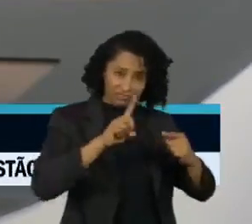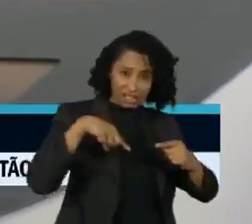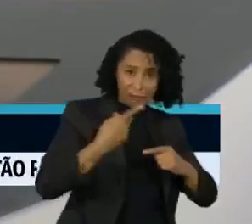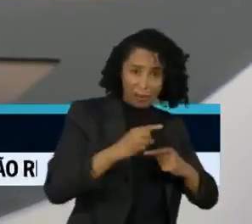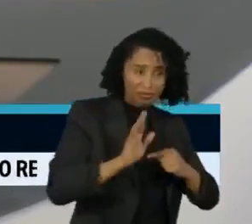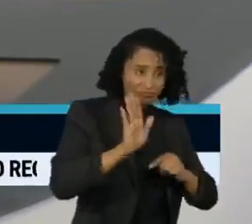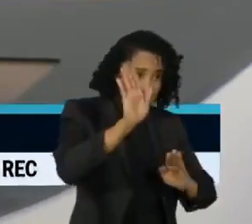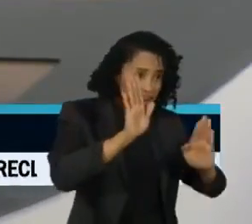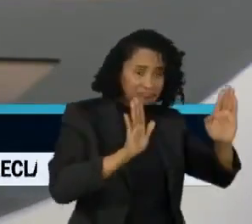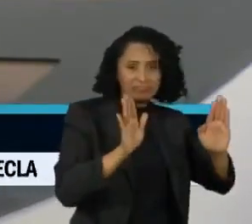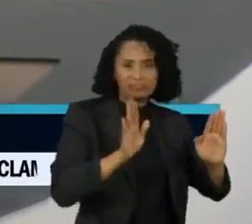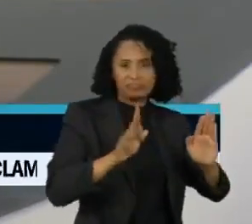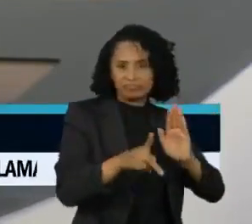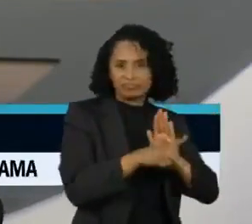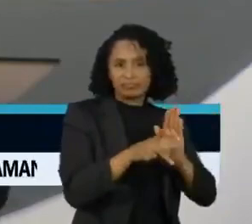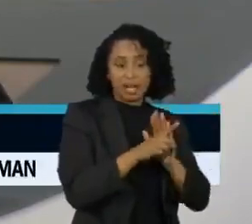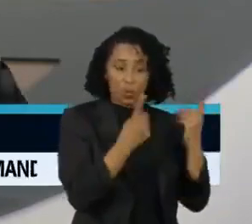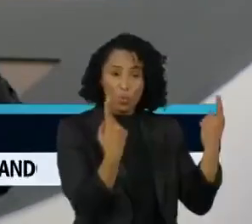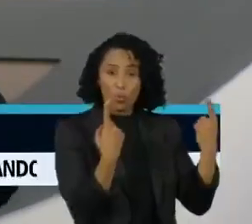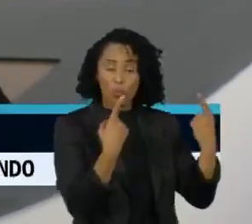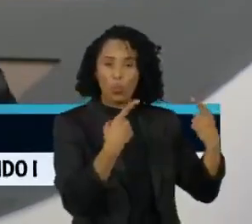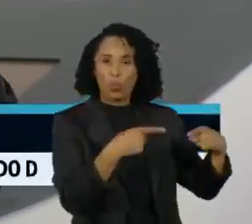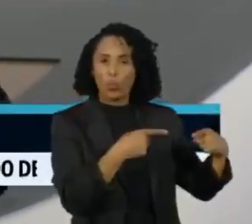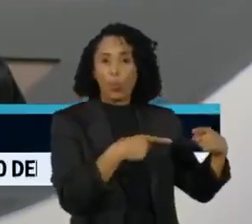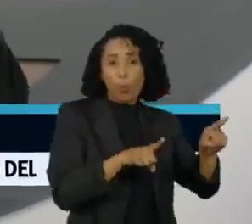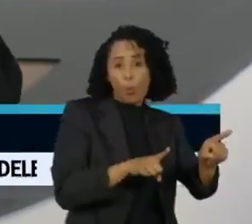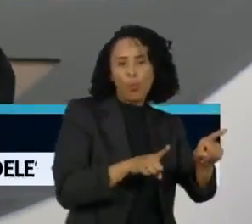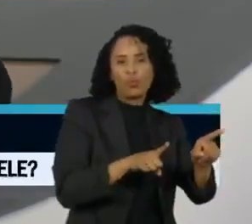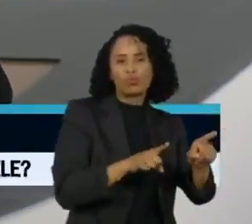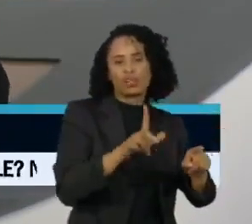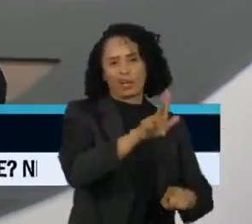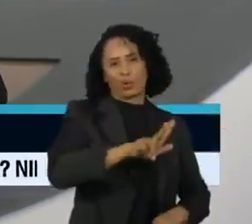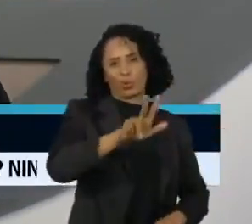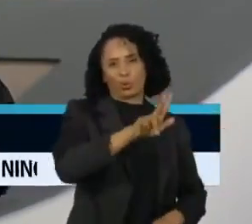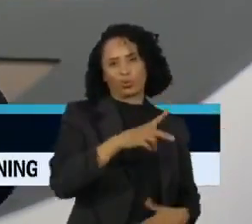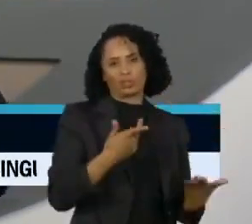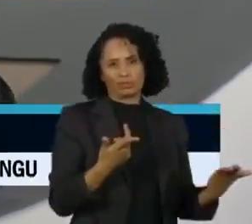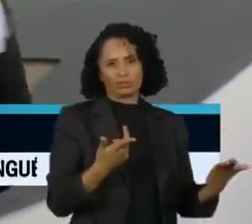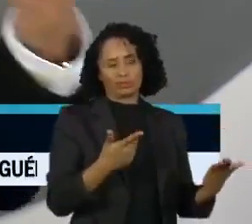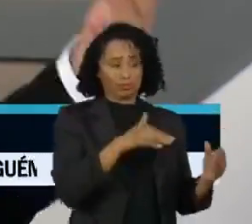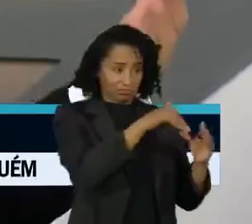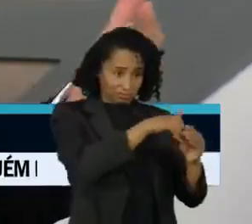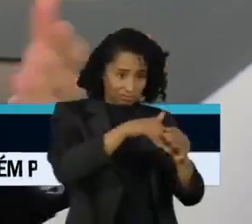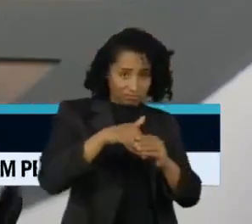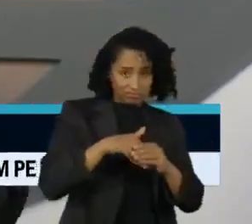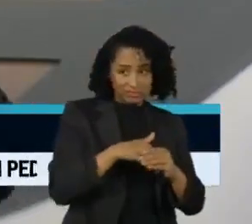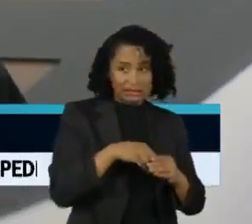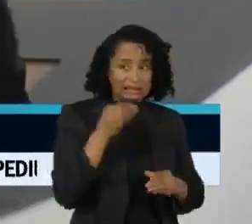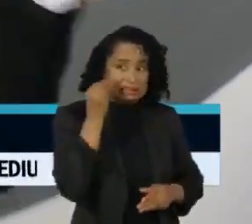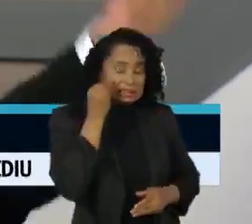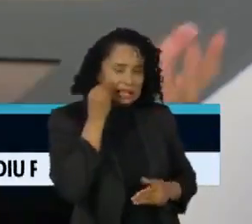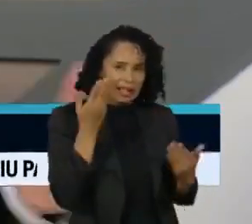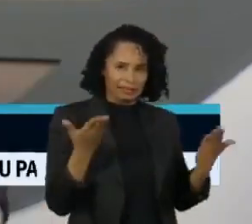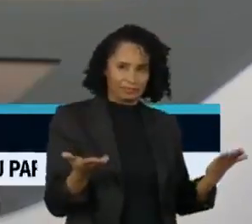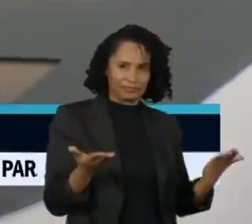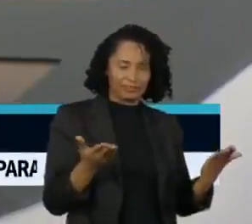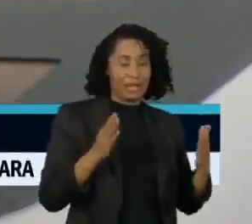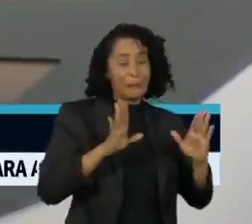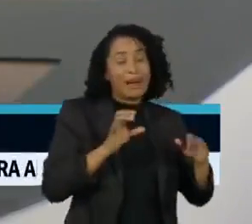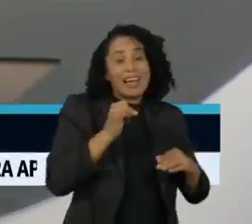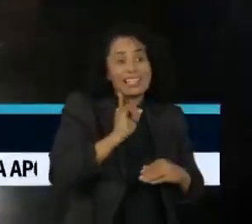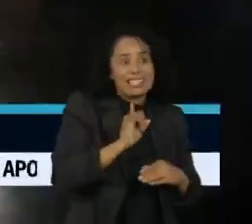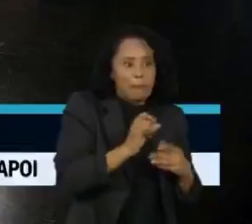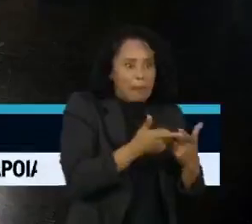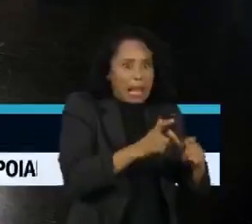vão disputar com o Lula. Sim. Então, tem esses níveis distintos do problema. Mas, a priori, seria bom que tivesse muita gente